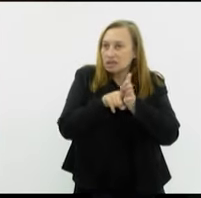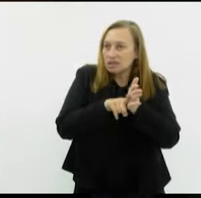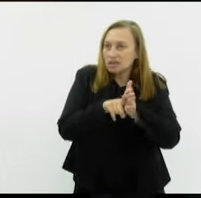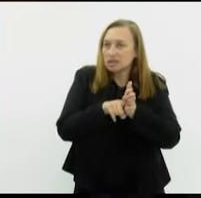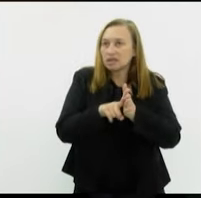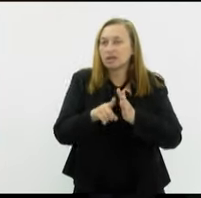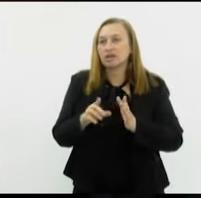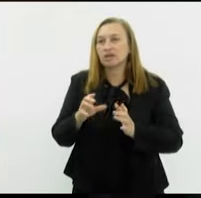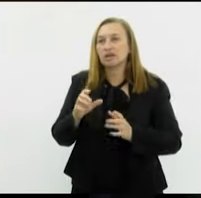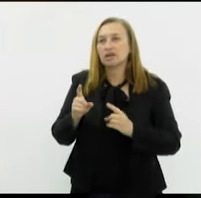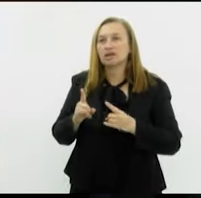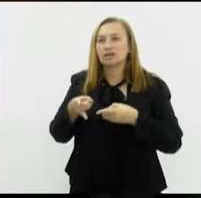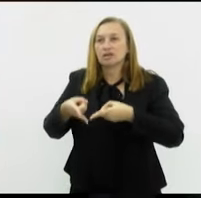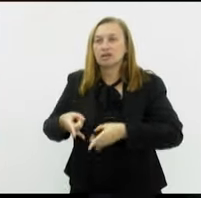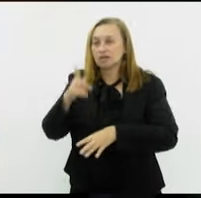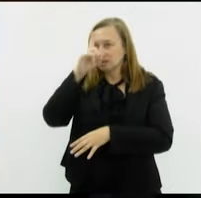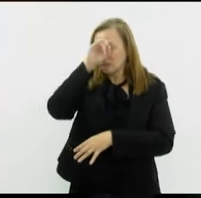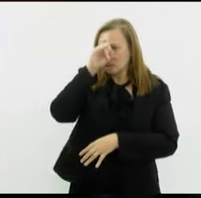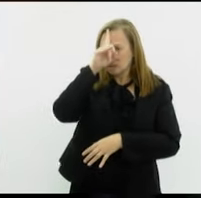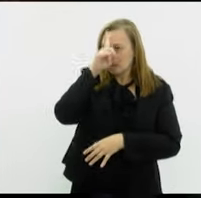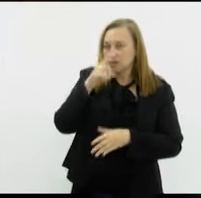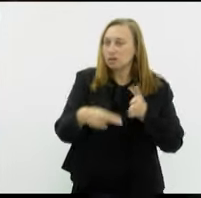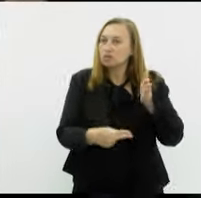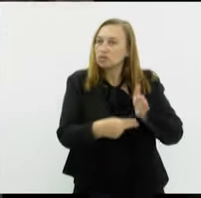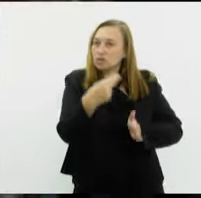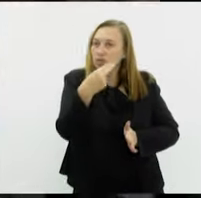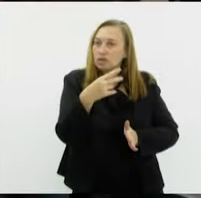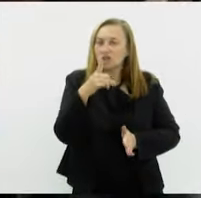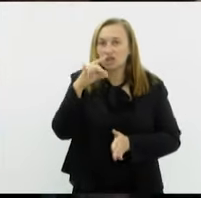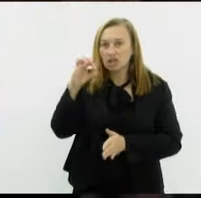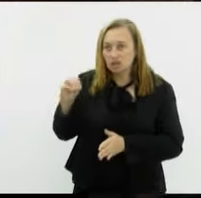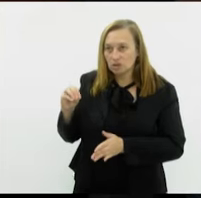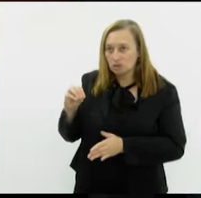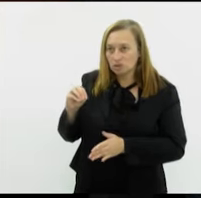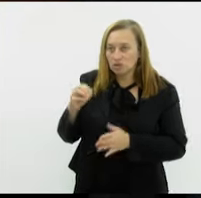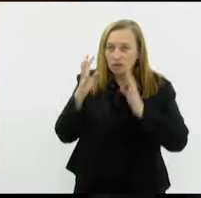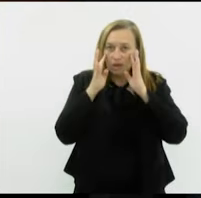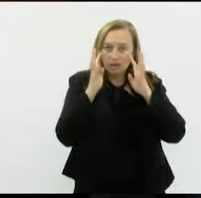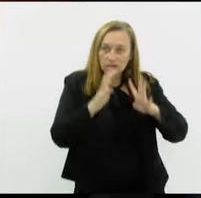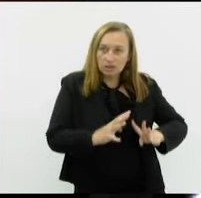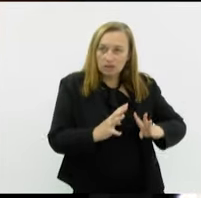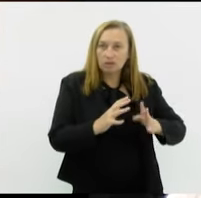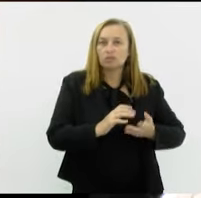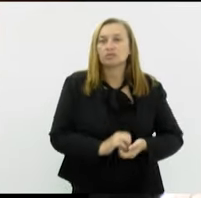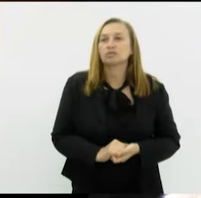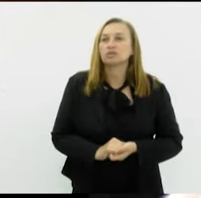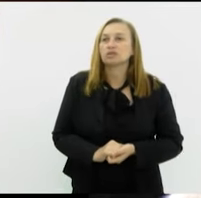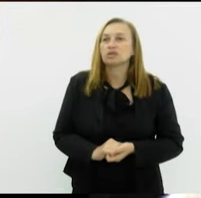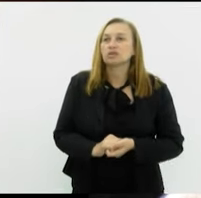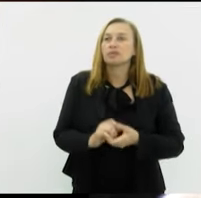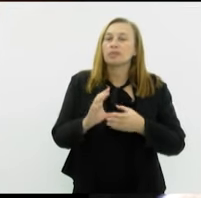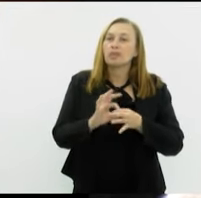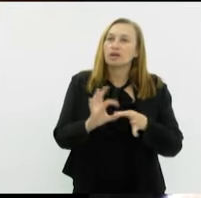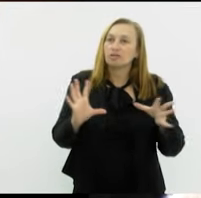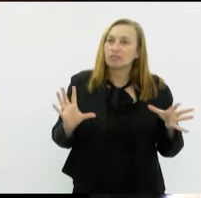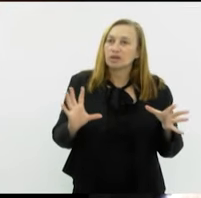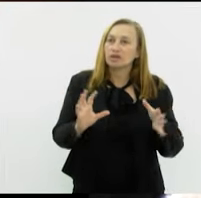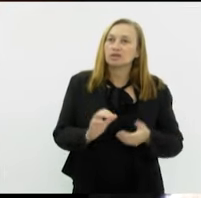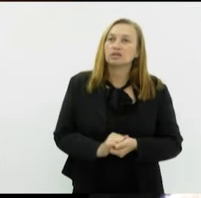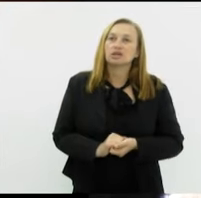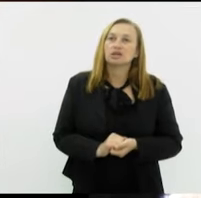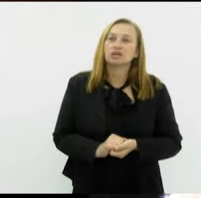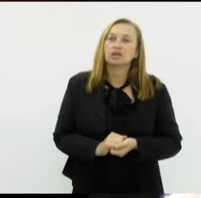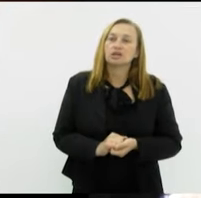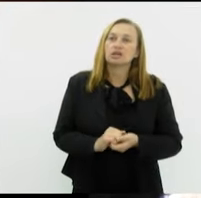internações, procedimentos cirúrgicos e clínicos, atenção direcionada à liberação ou alta